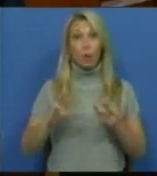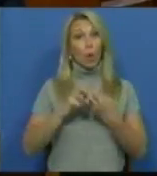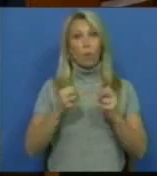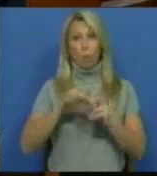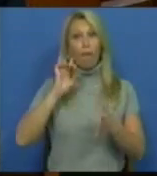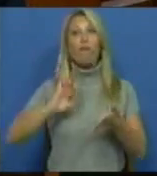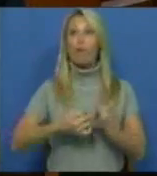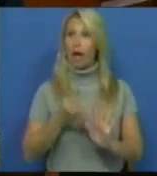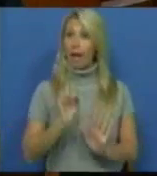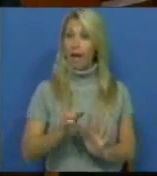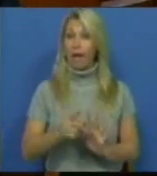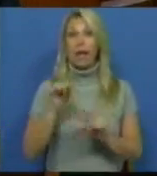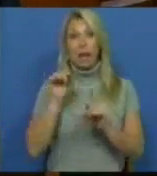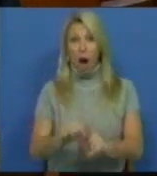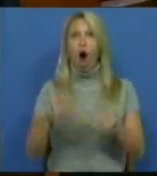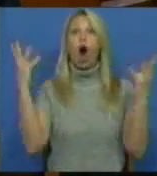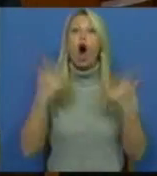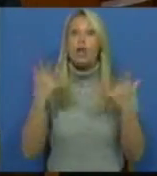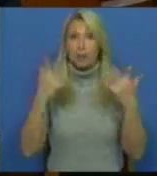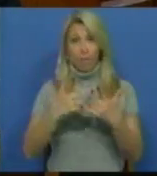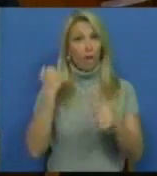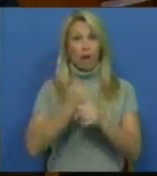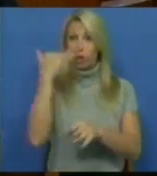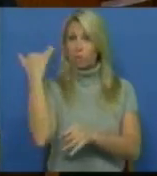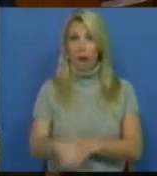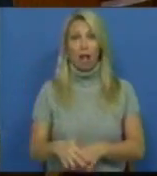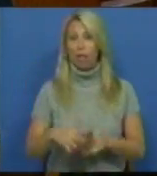problema fundamental. É que este orçamento faz mal à